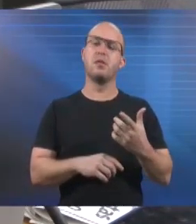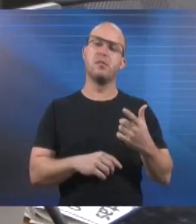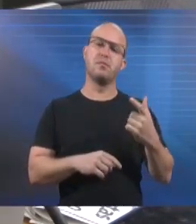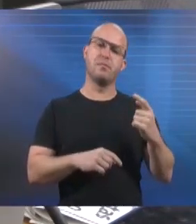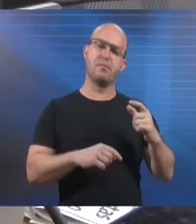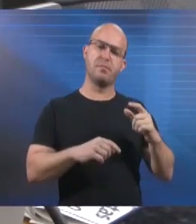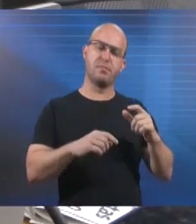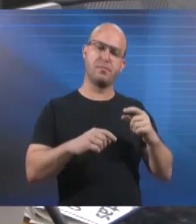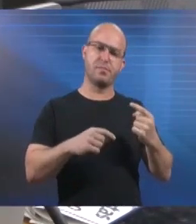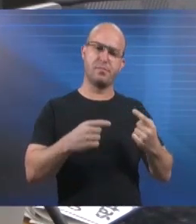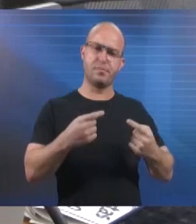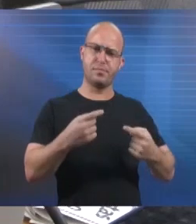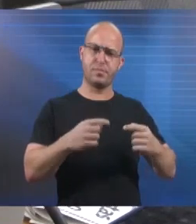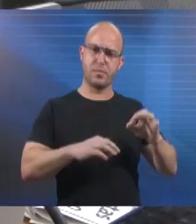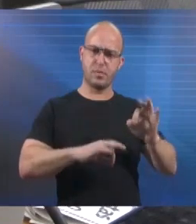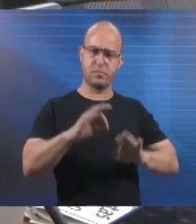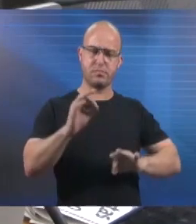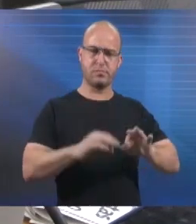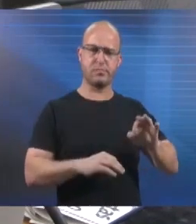ones